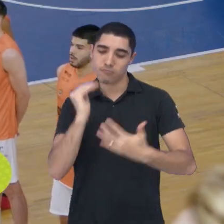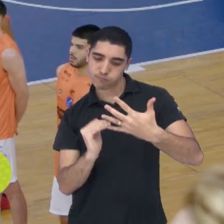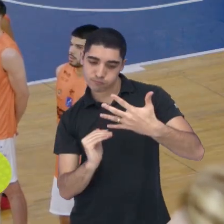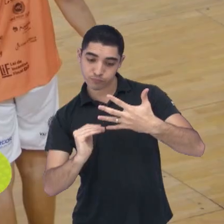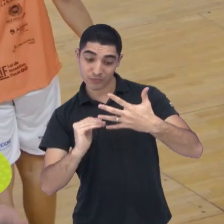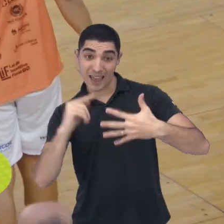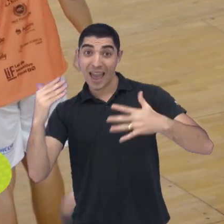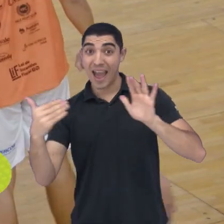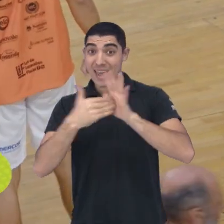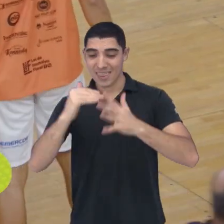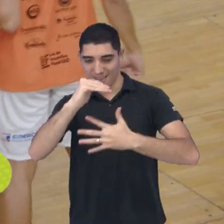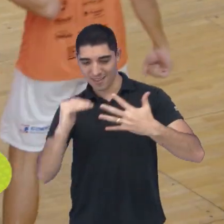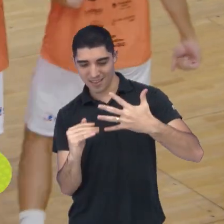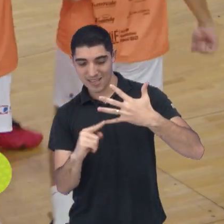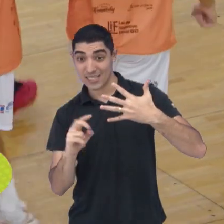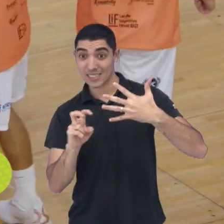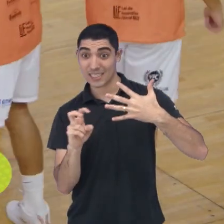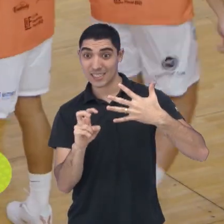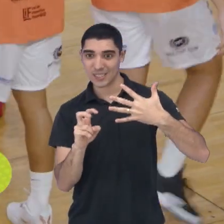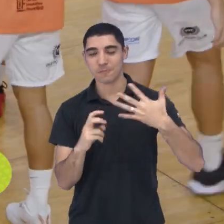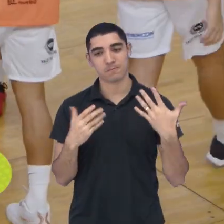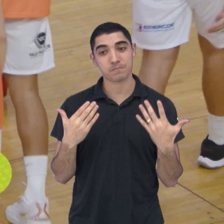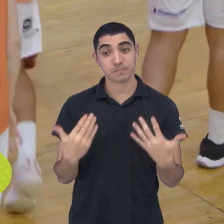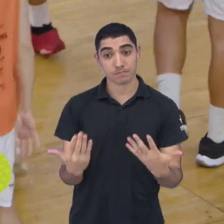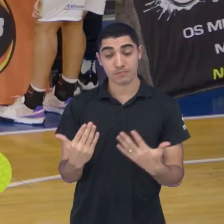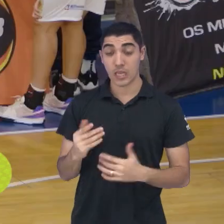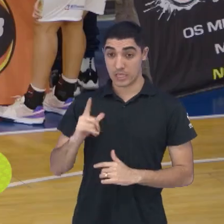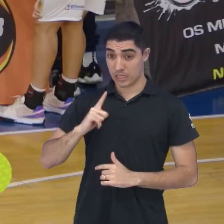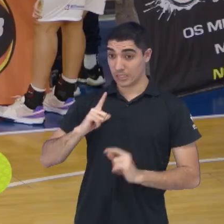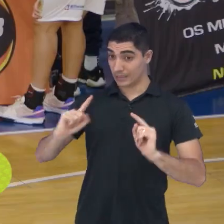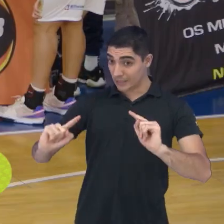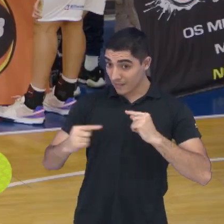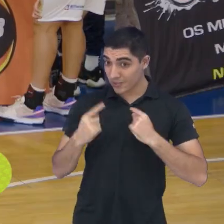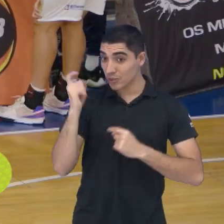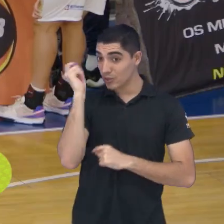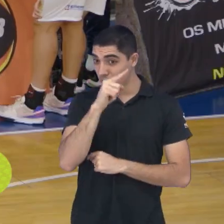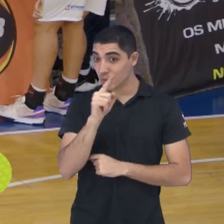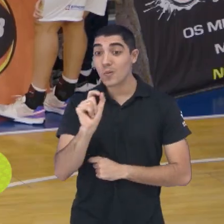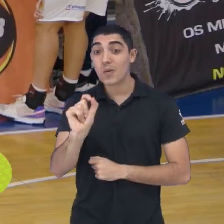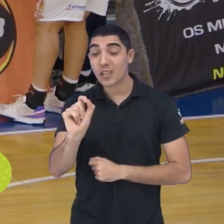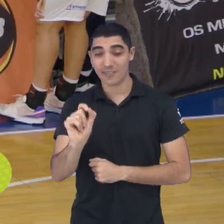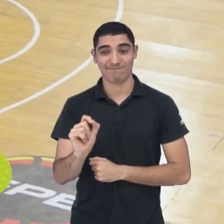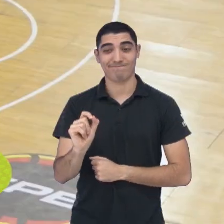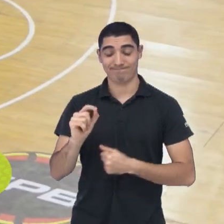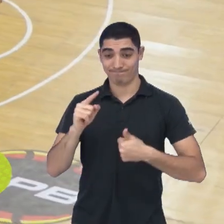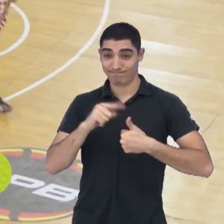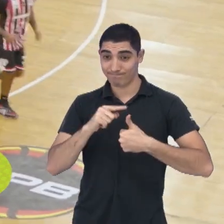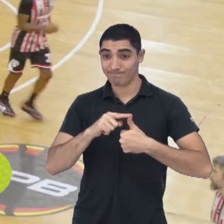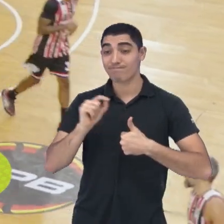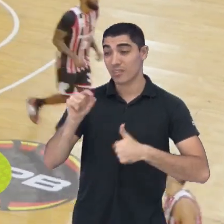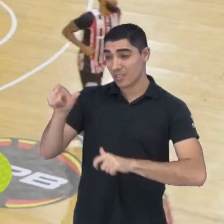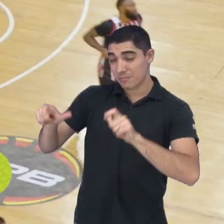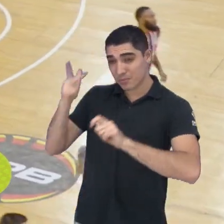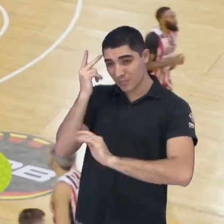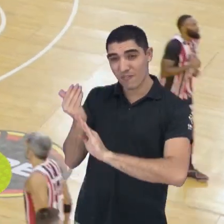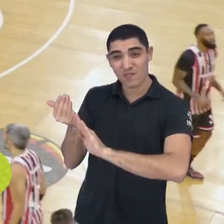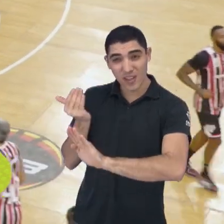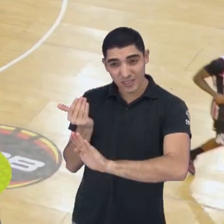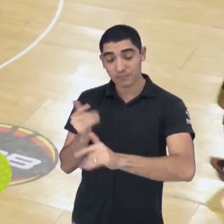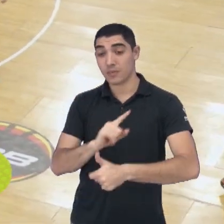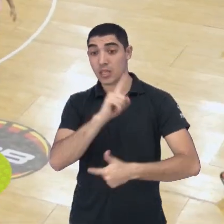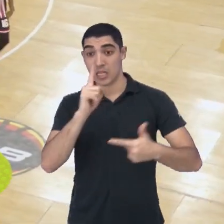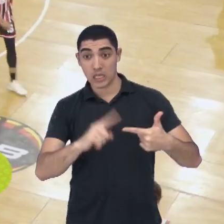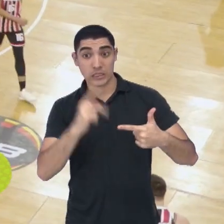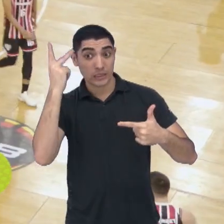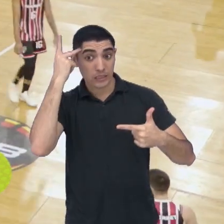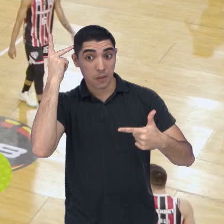5 melhores nessa primeira fase. Pela frente, alguns desafios. Primeiro, os desfalques. Depois, o São Paulo, até então